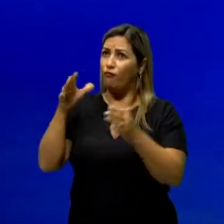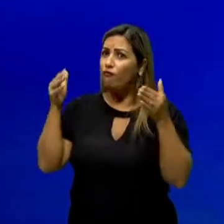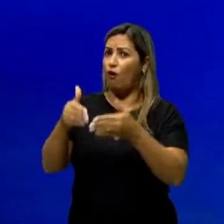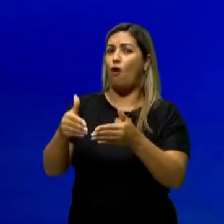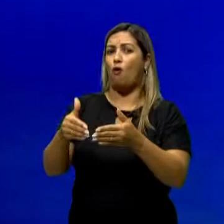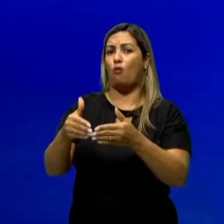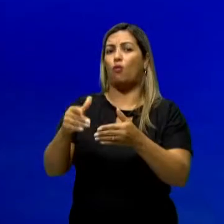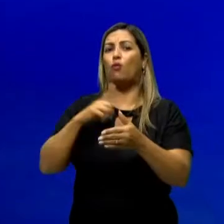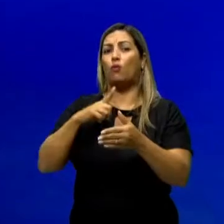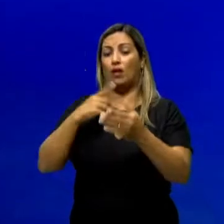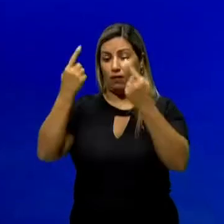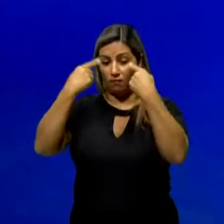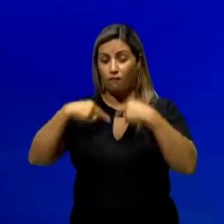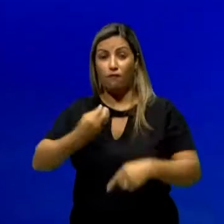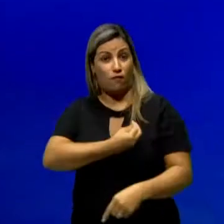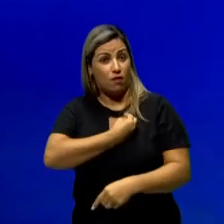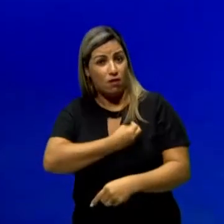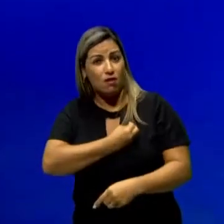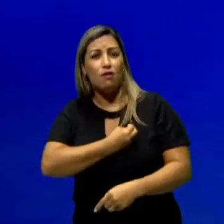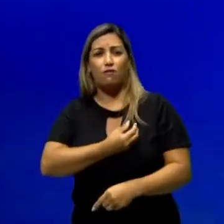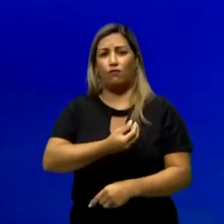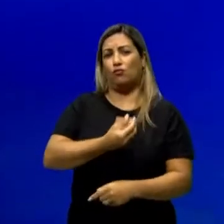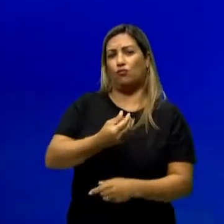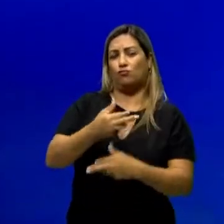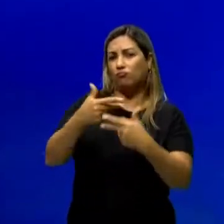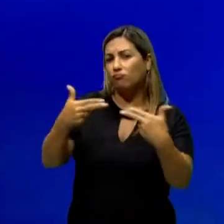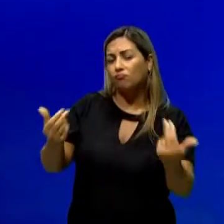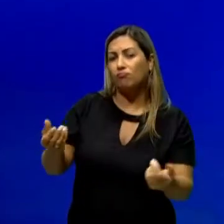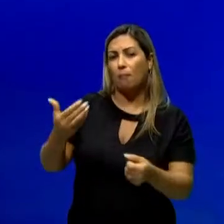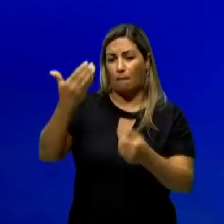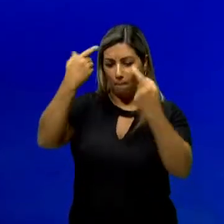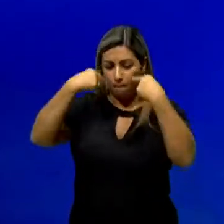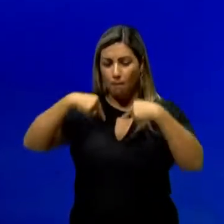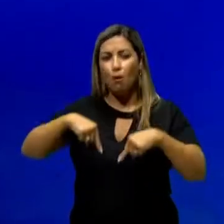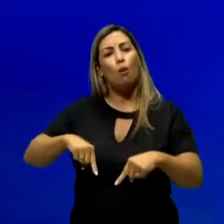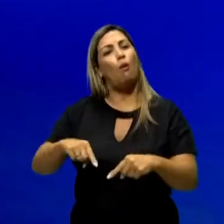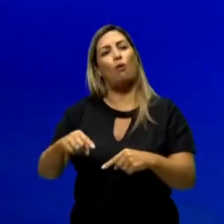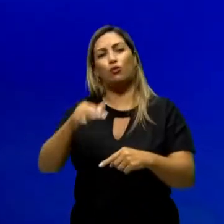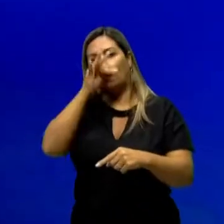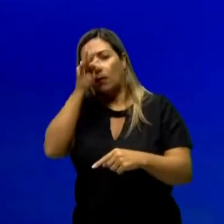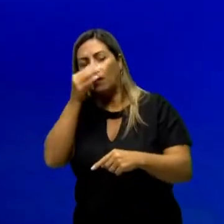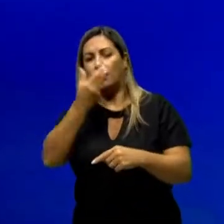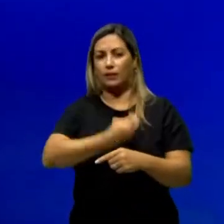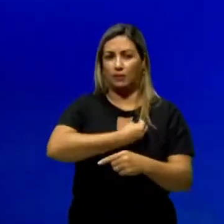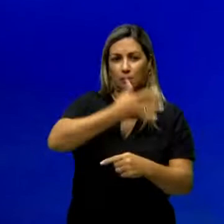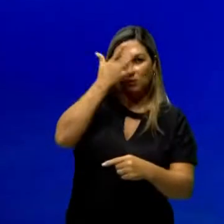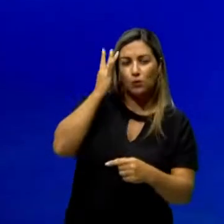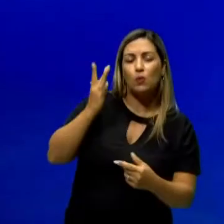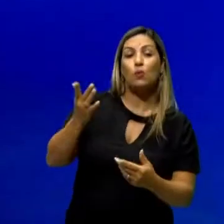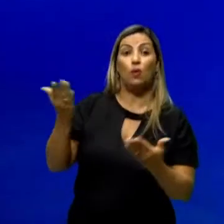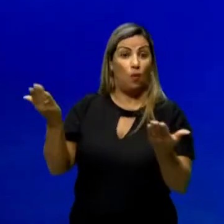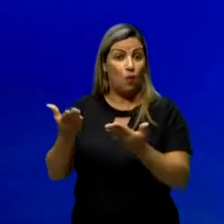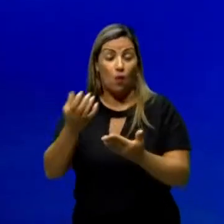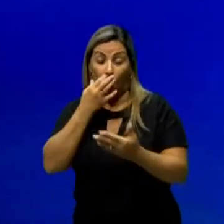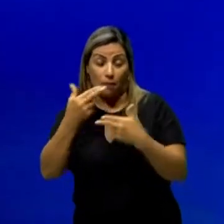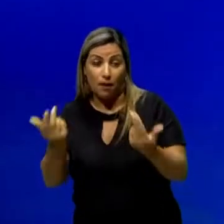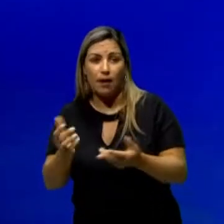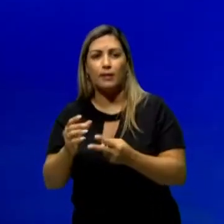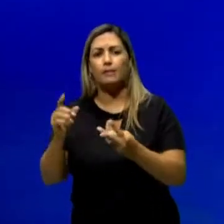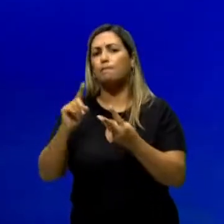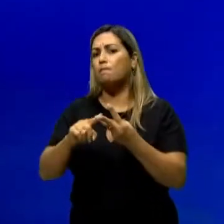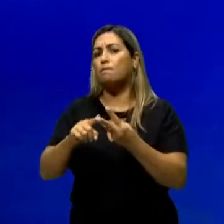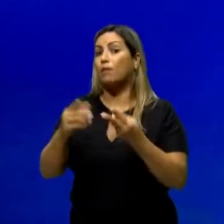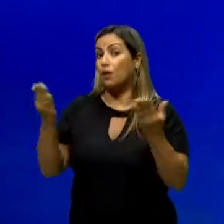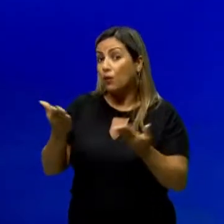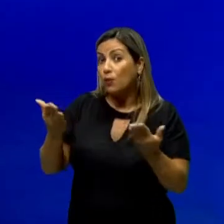os fenômenos dos seres vivos, os fenômenos biológicos. Hoje nós vamos ver algumas coisas sobre o estudo da